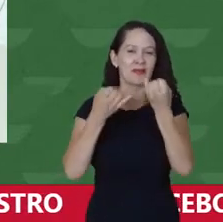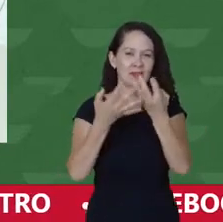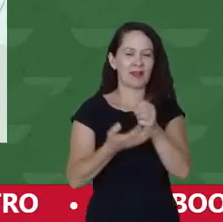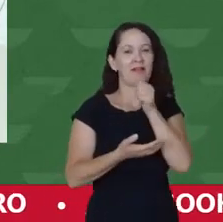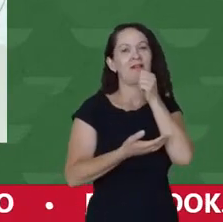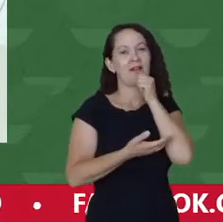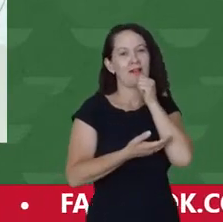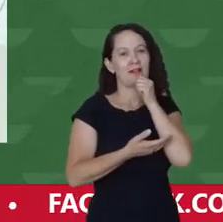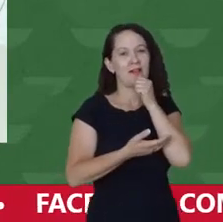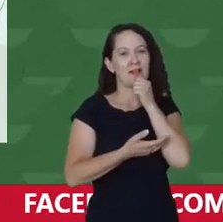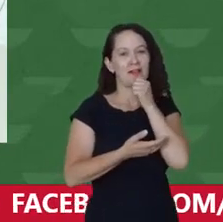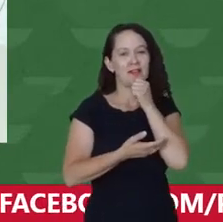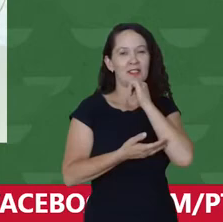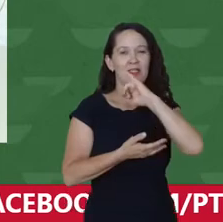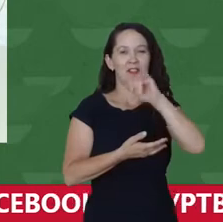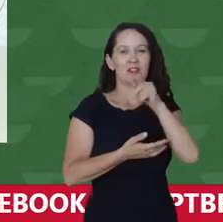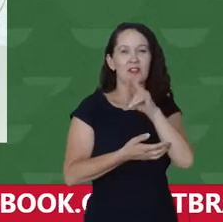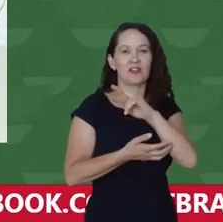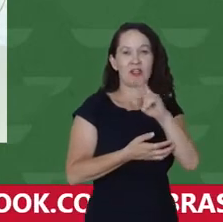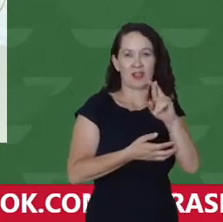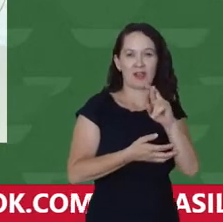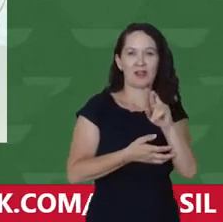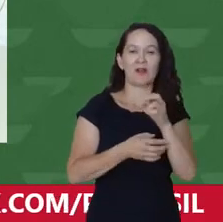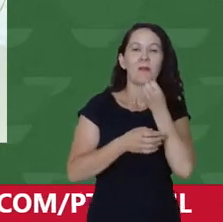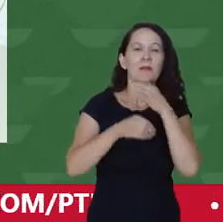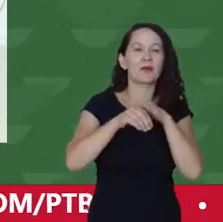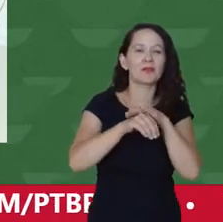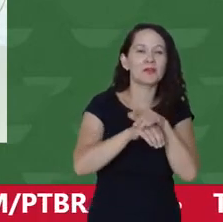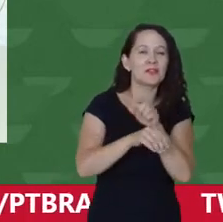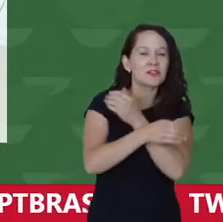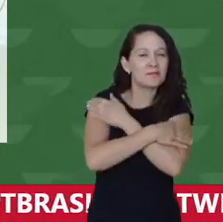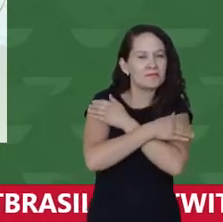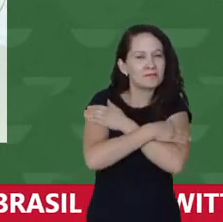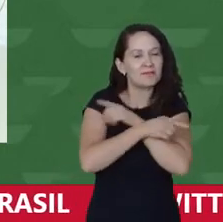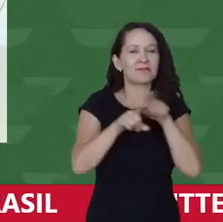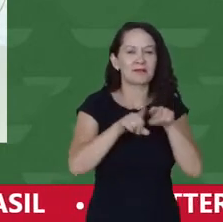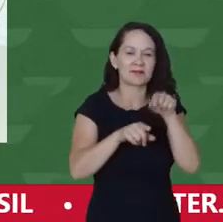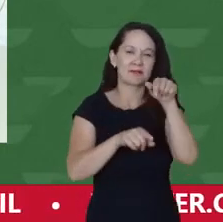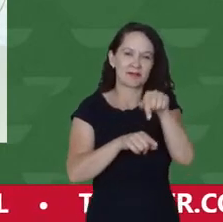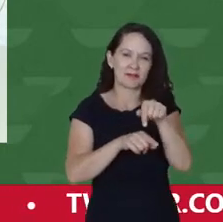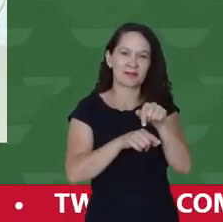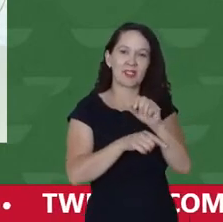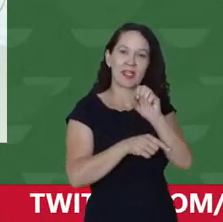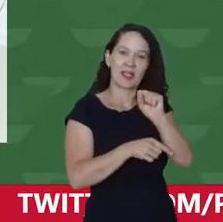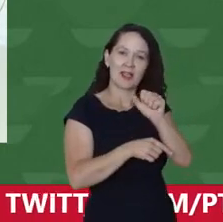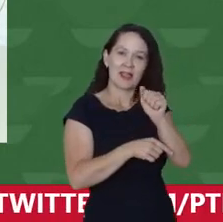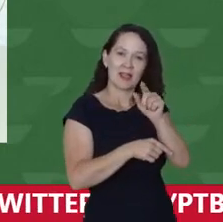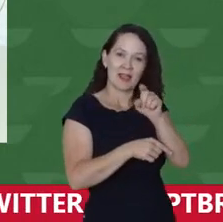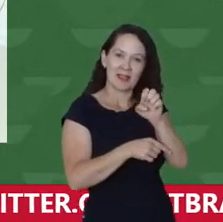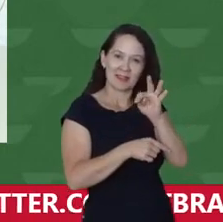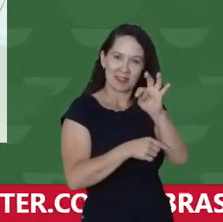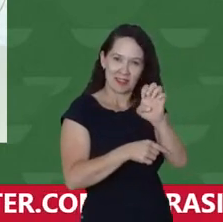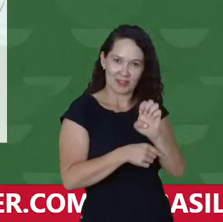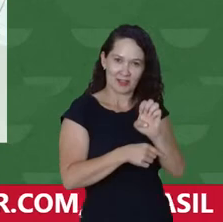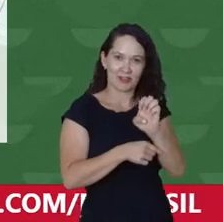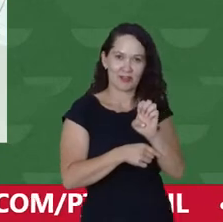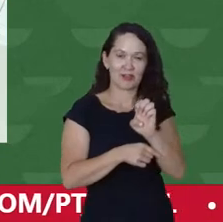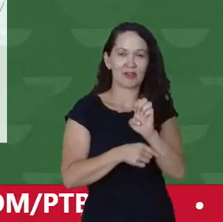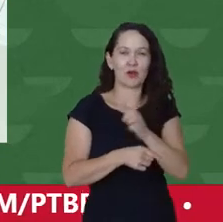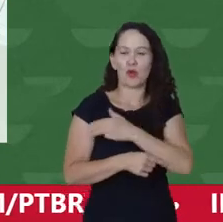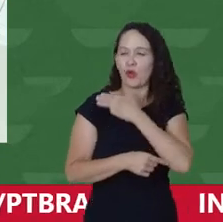disso. Jair Vir, muito obrigado, Jair. Boa noite, deixando o seu abraço aqui também. A Salete Guglielmi,